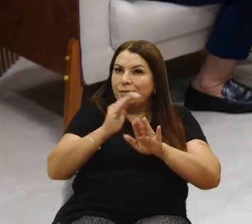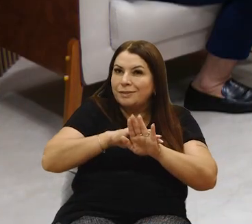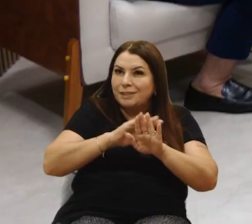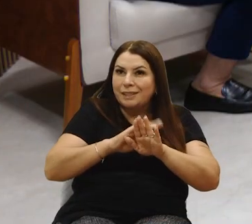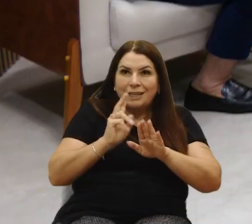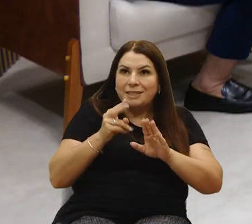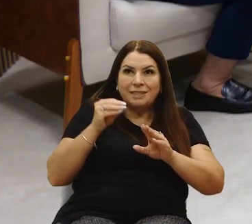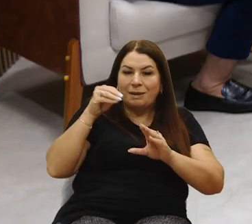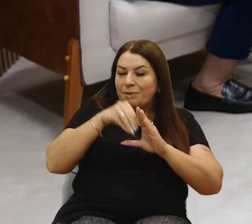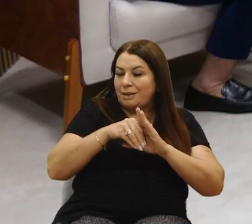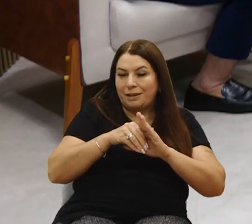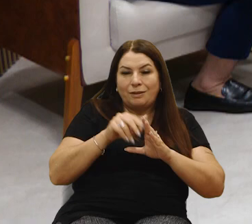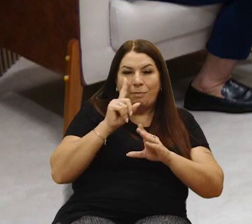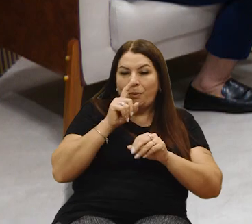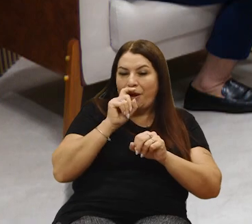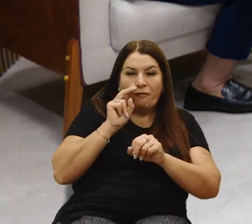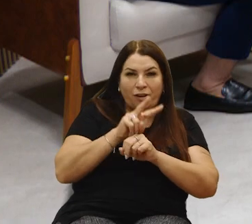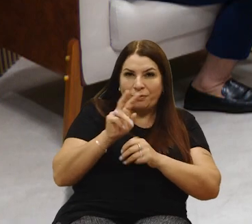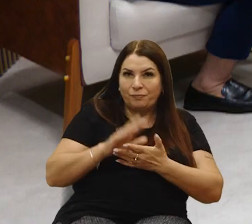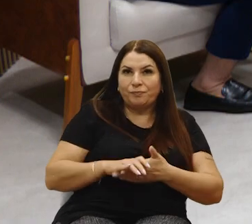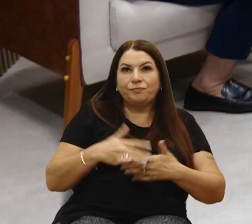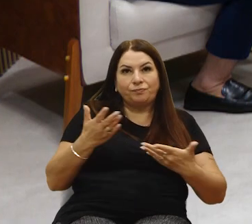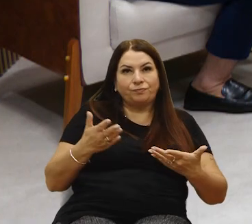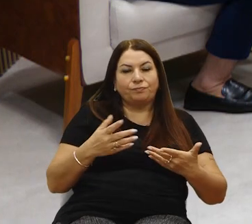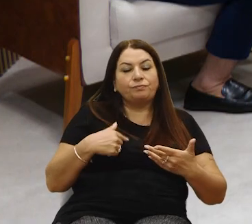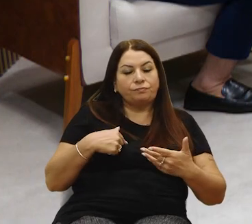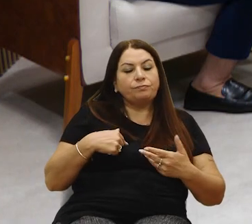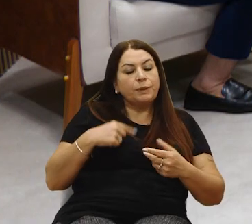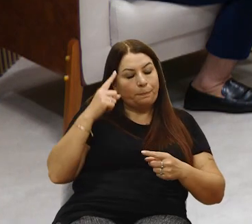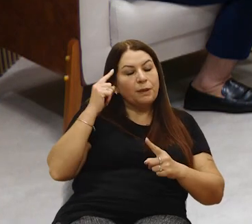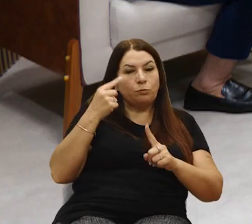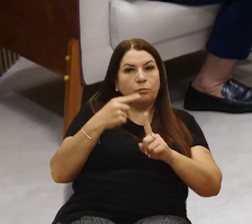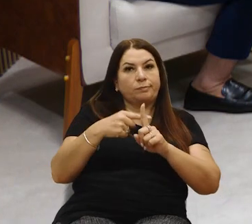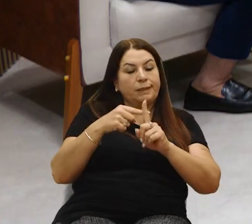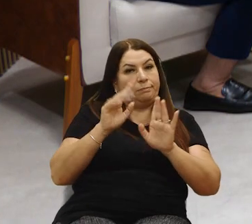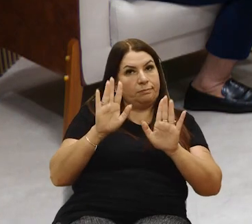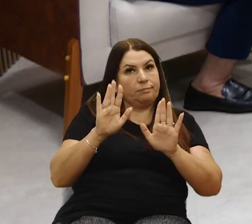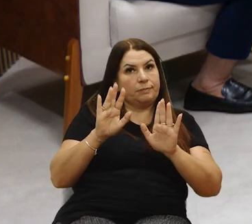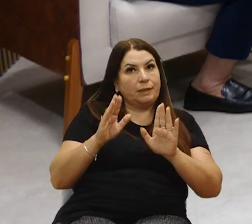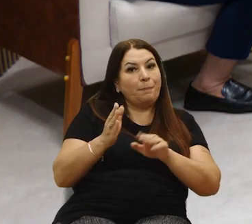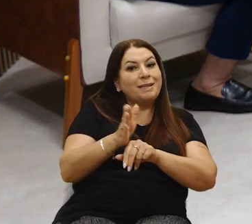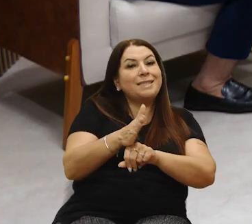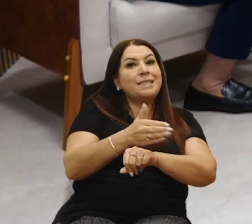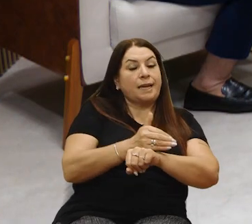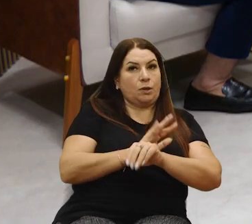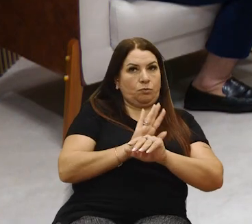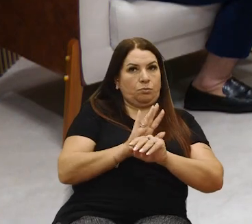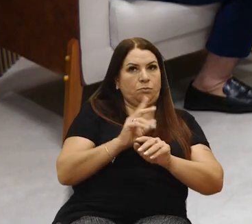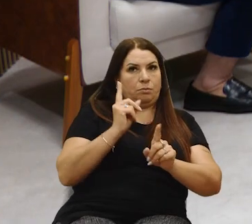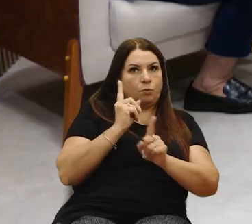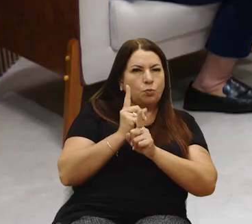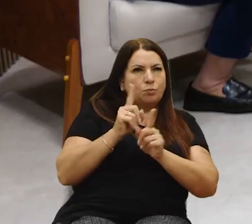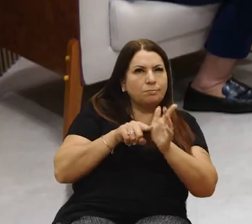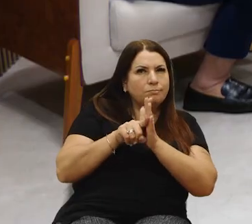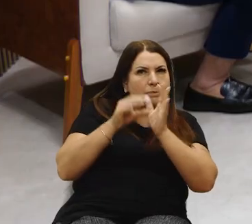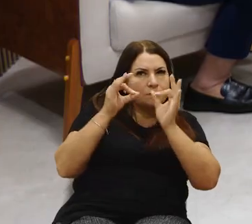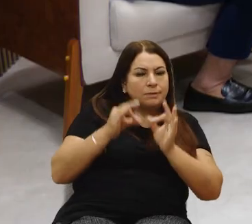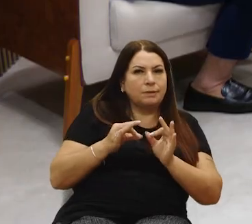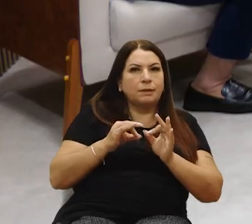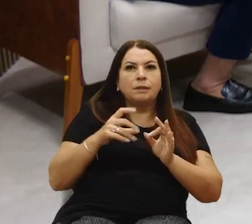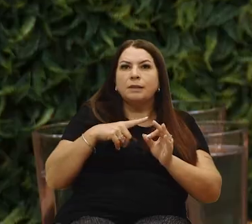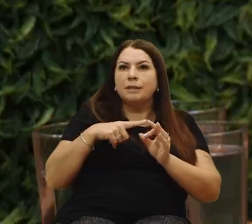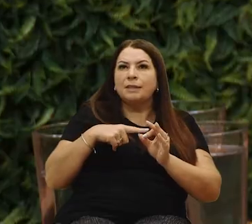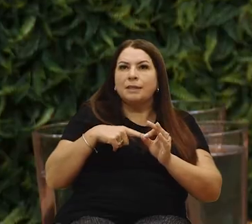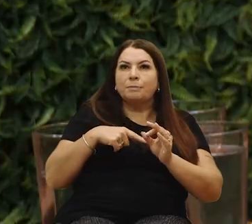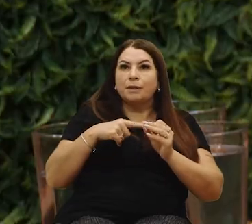dentro. Exatamente. Mas eu sou muito otimista. Eu acho que é muito cedo a gente fazer um diagnóstico definitivo. Nós